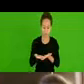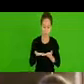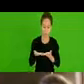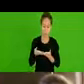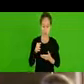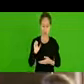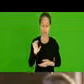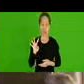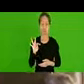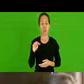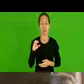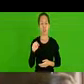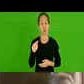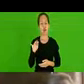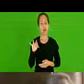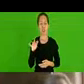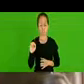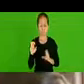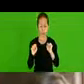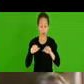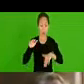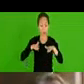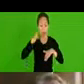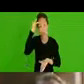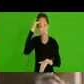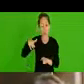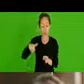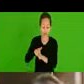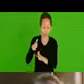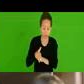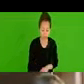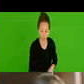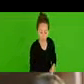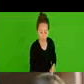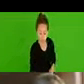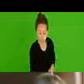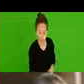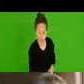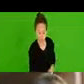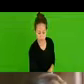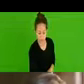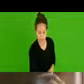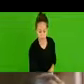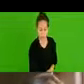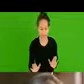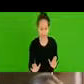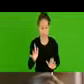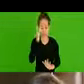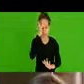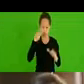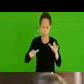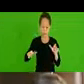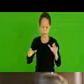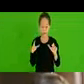etnografia, aí depende do orientador. Mas a etnografia, se o foco de interesse dos etnógrafos é a descrição da